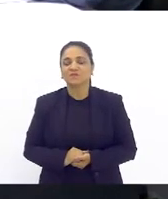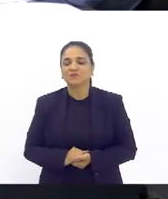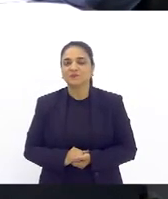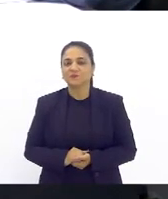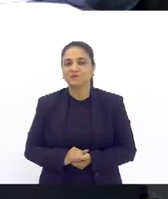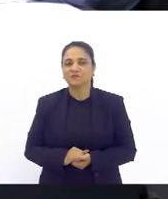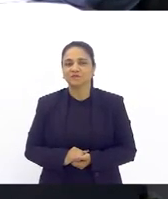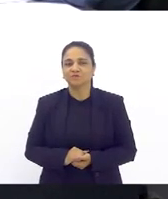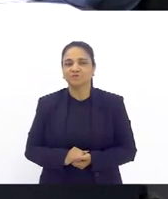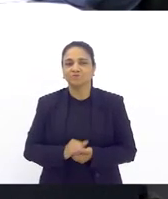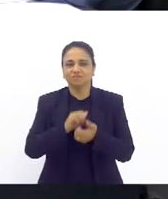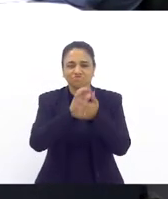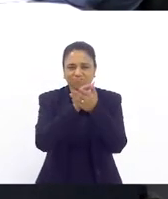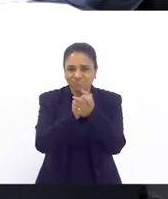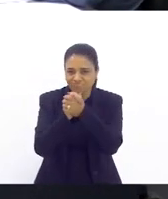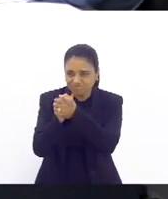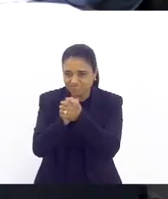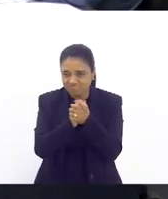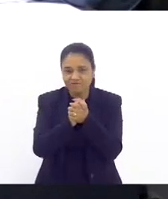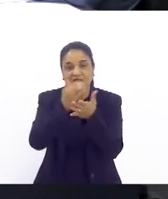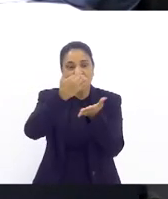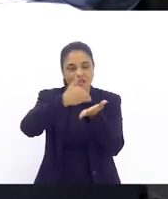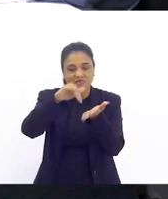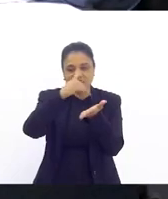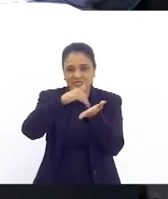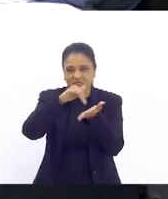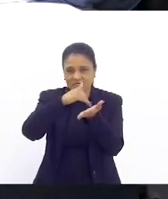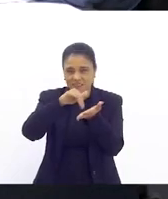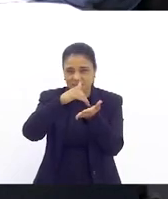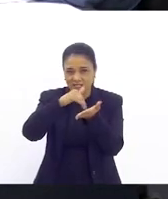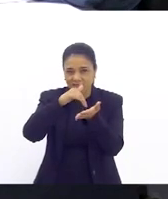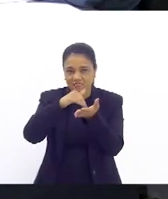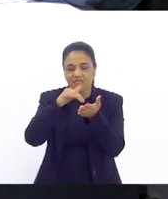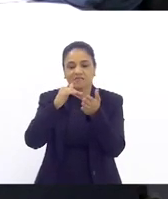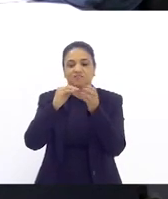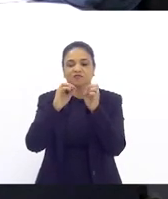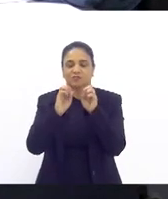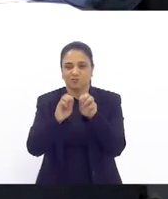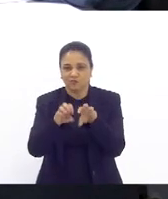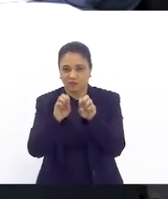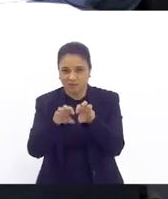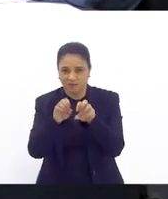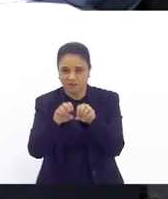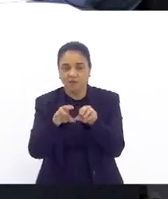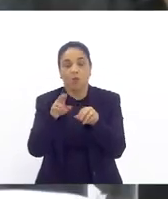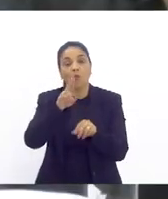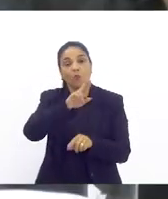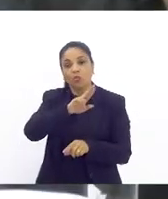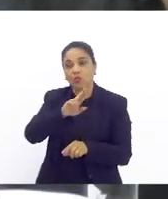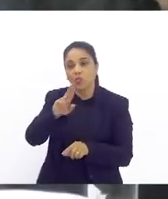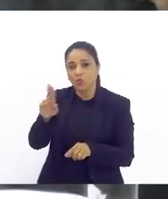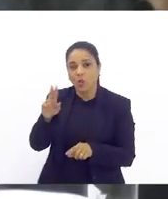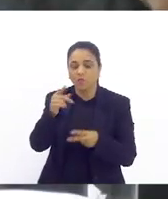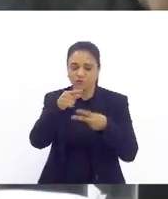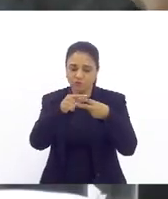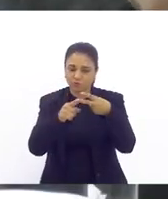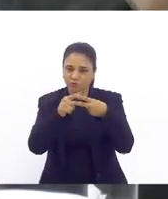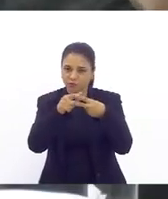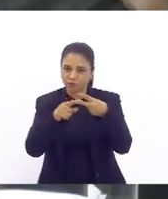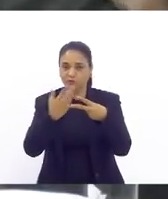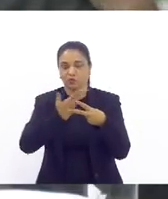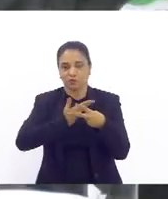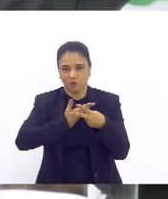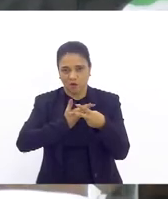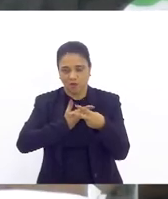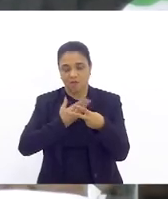quero cumprimentar a secretaria de educação em nome dos dois colegas que